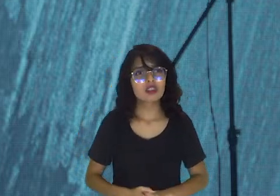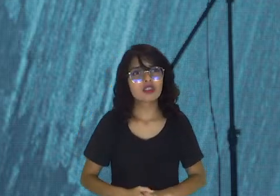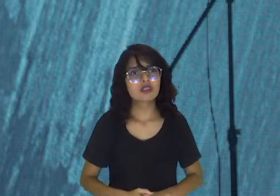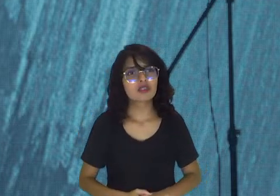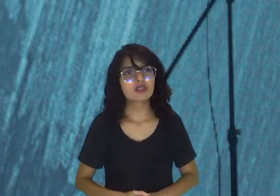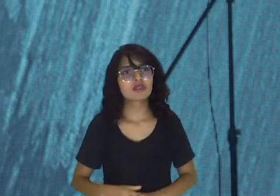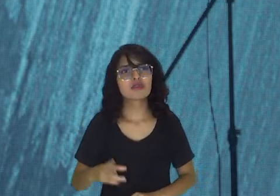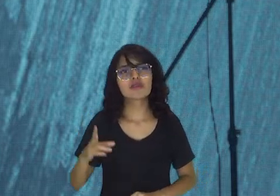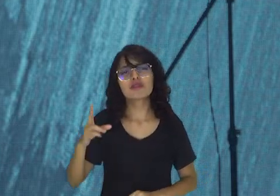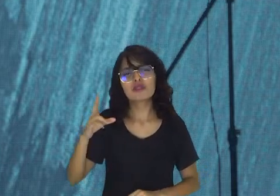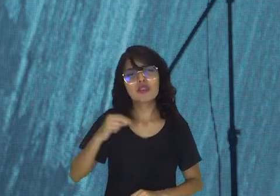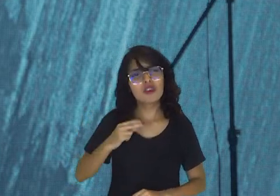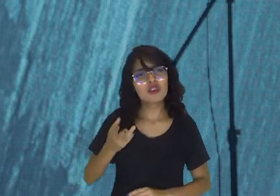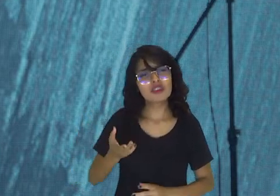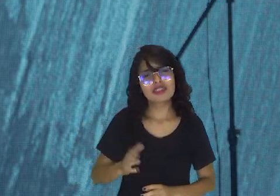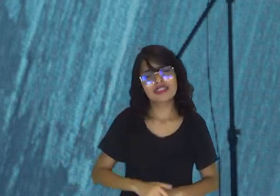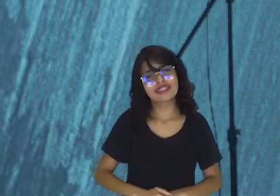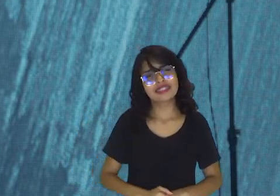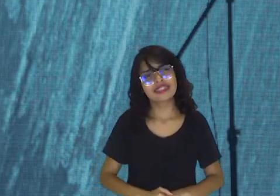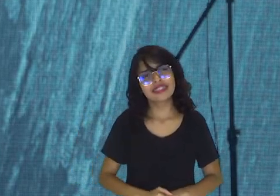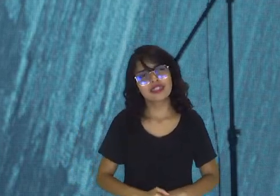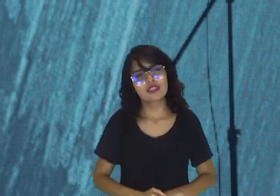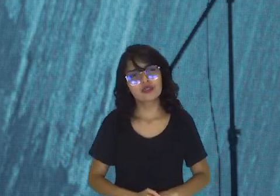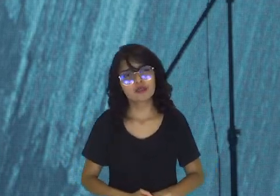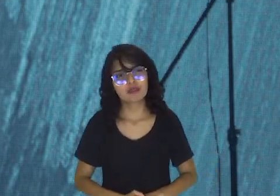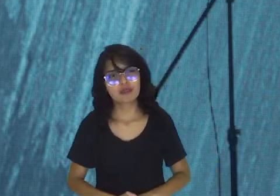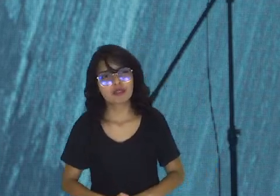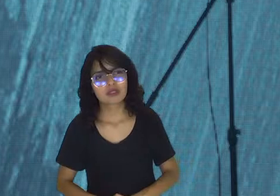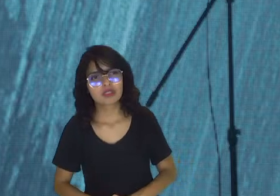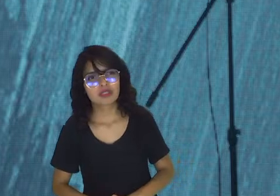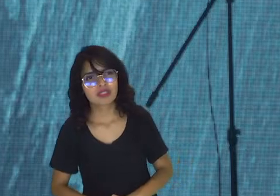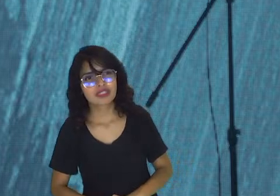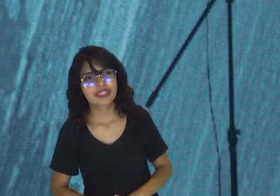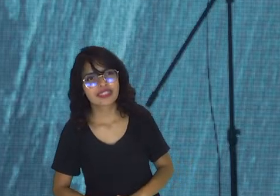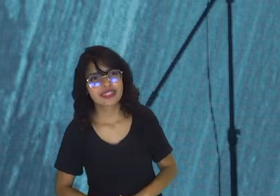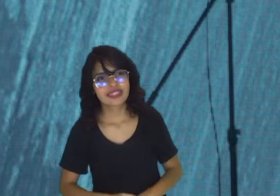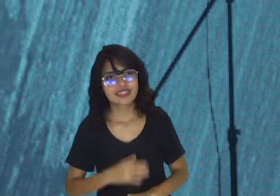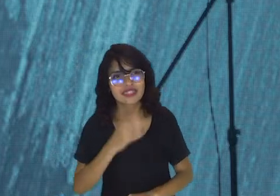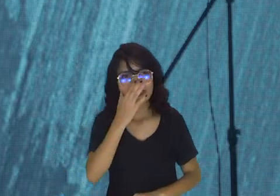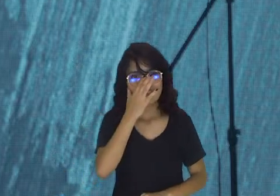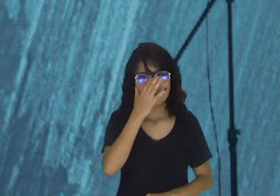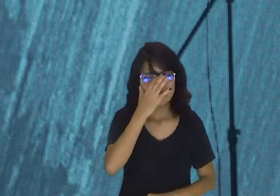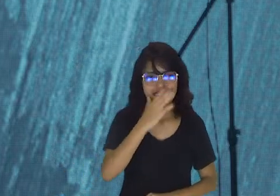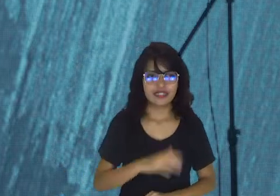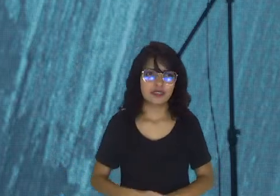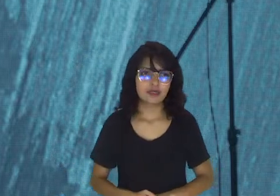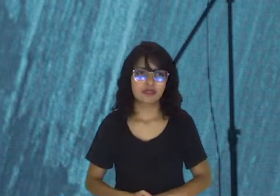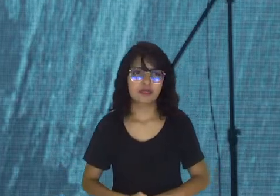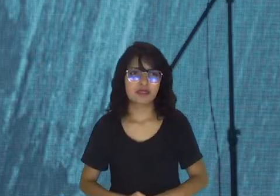óculos torto, mano. E nem trocar uma lâmpada Babette na lavanderia.